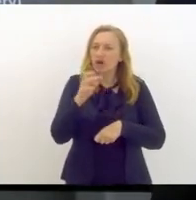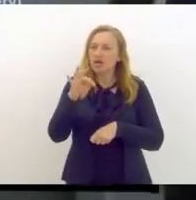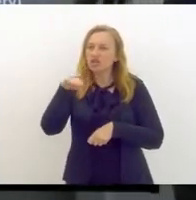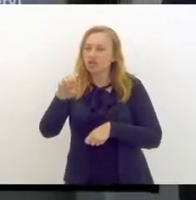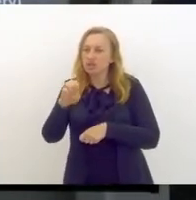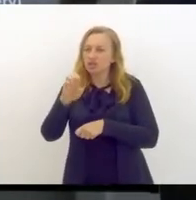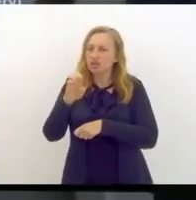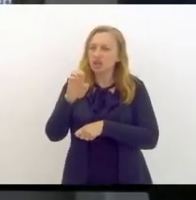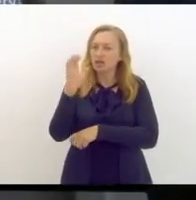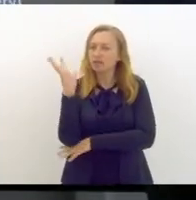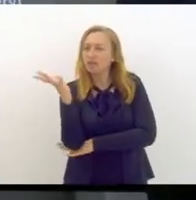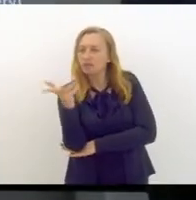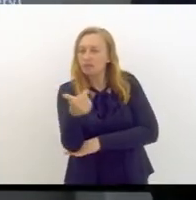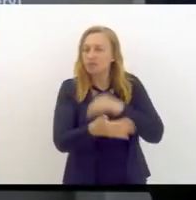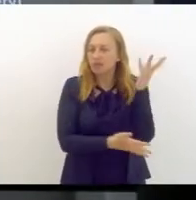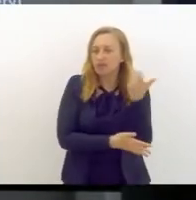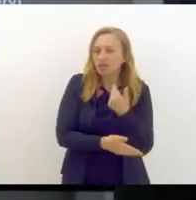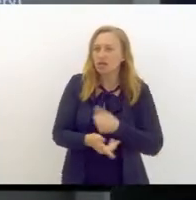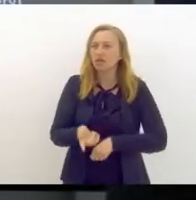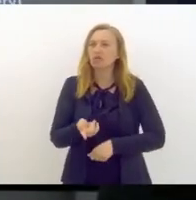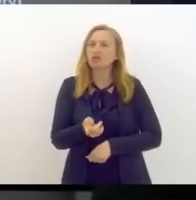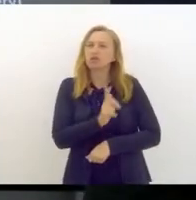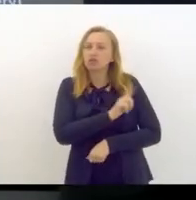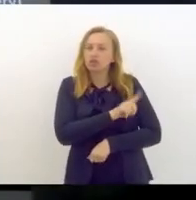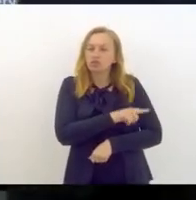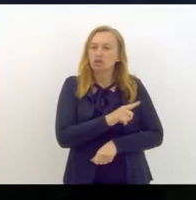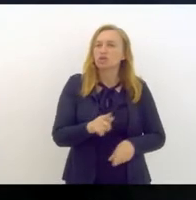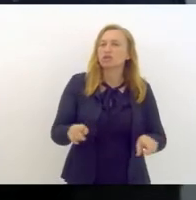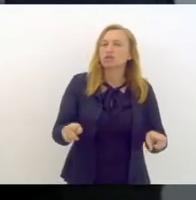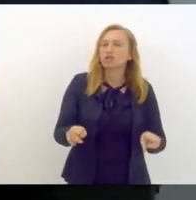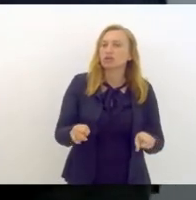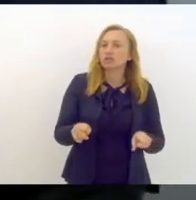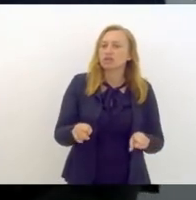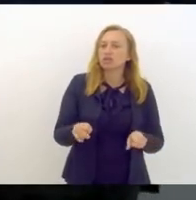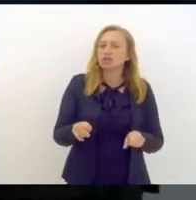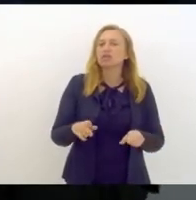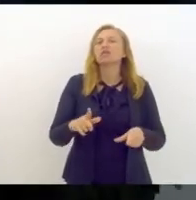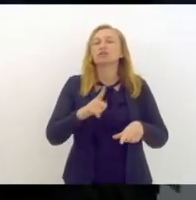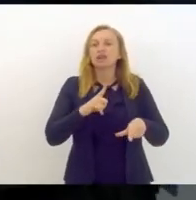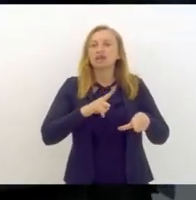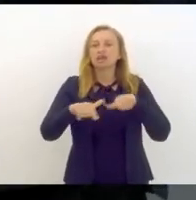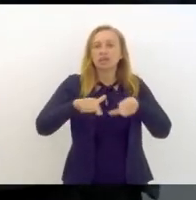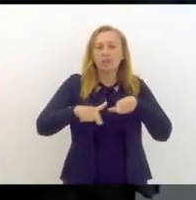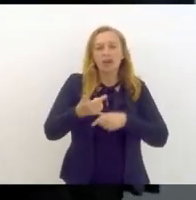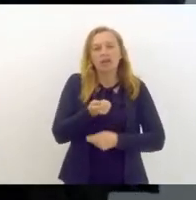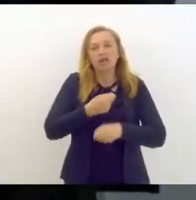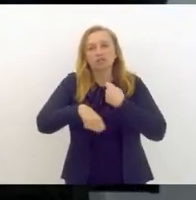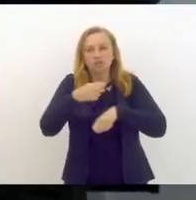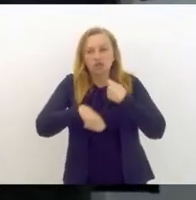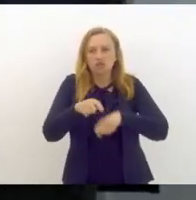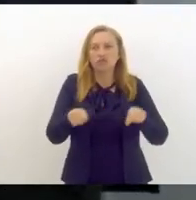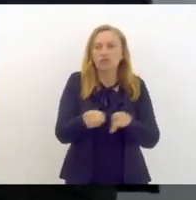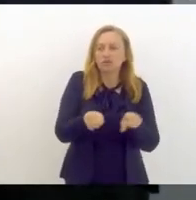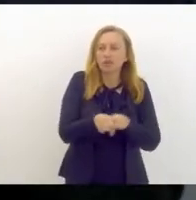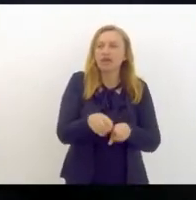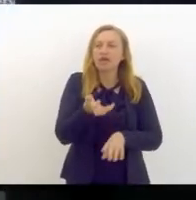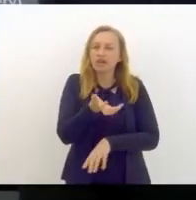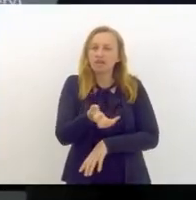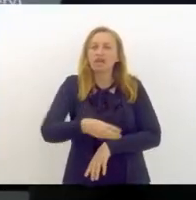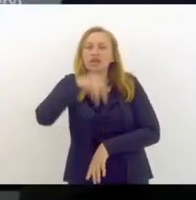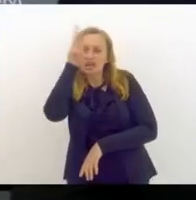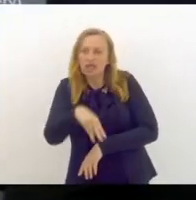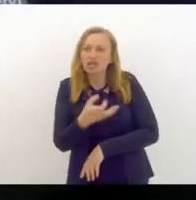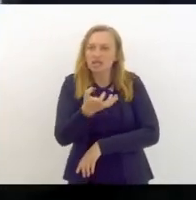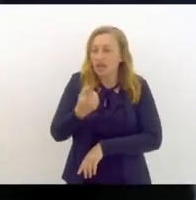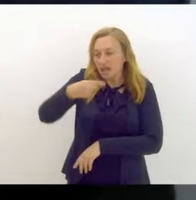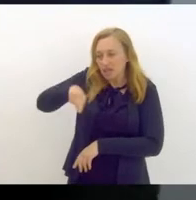A gente tem hoje um arcabouço de equipamentos de manejo, né, e trabalhos administrativos. Então, quem quiser hoje chegar